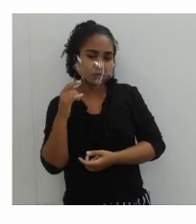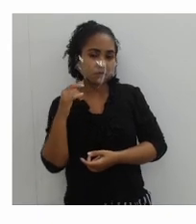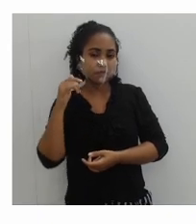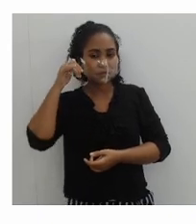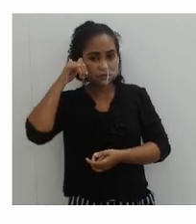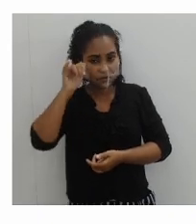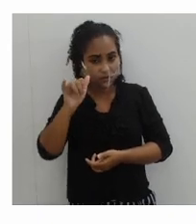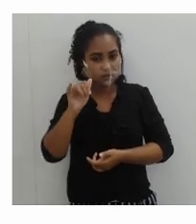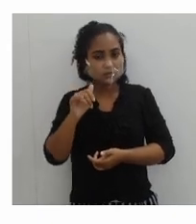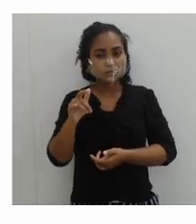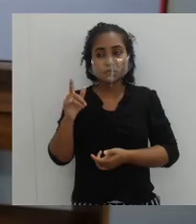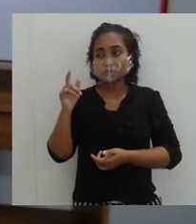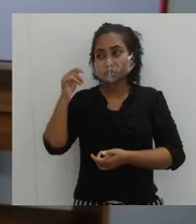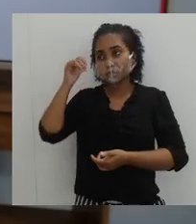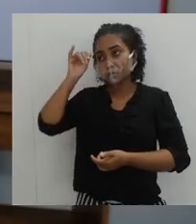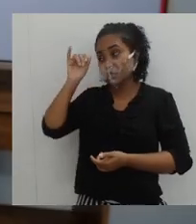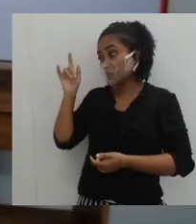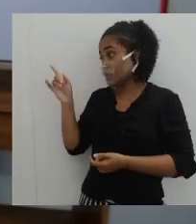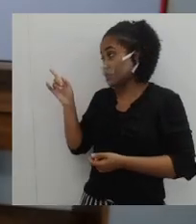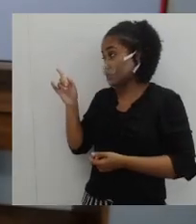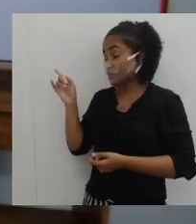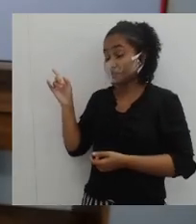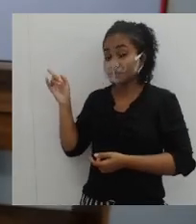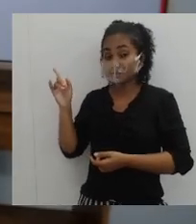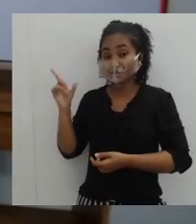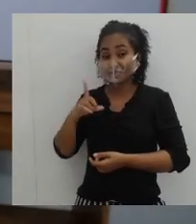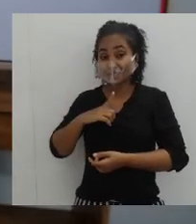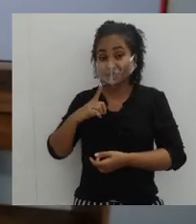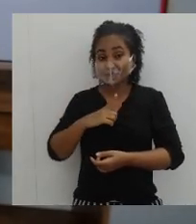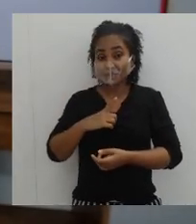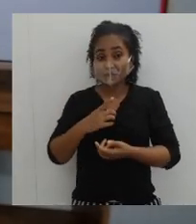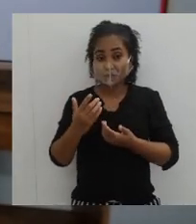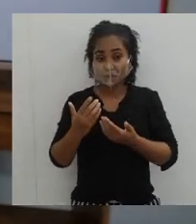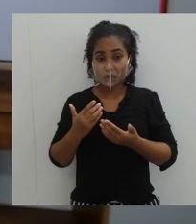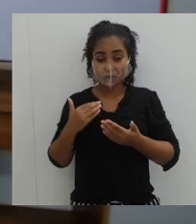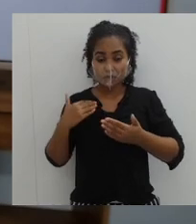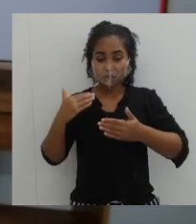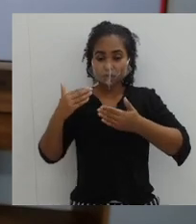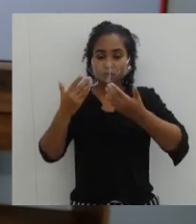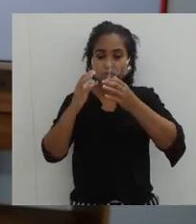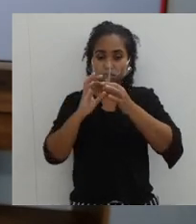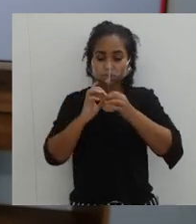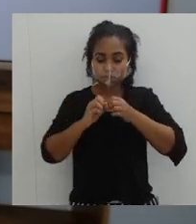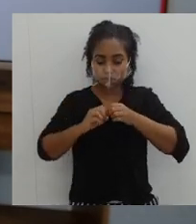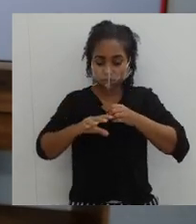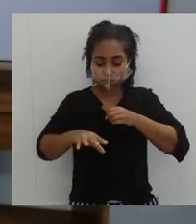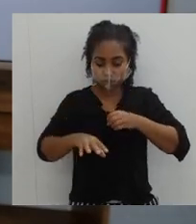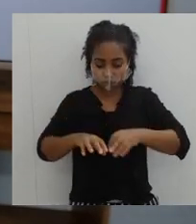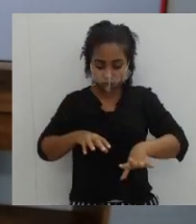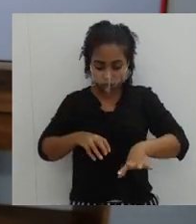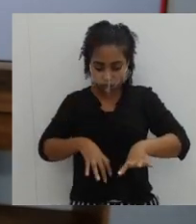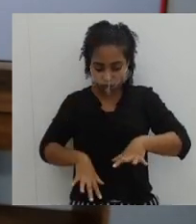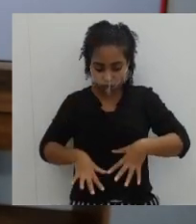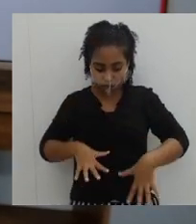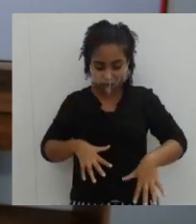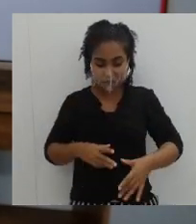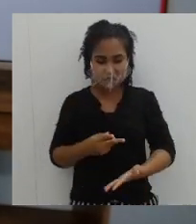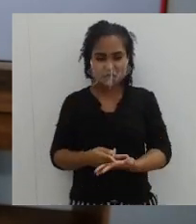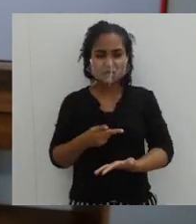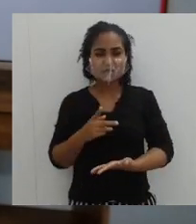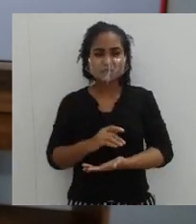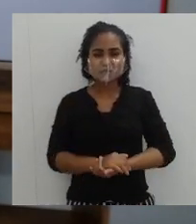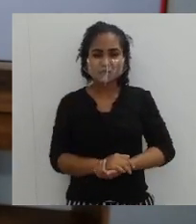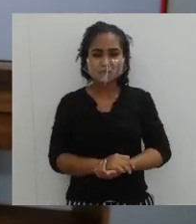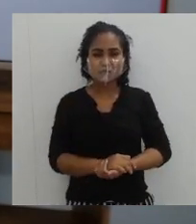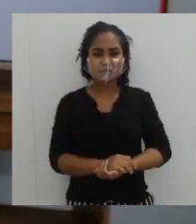no boi. Quando essas proglótides elas são liberadas e os ovos são liberados, o que acontece? Esses